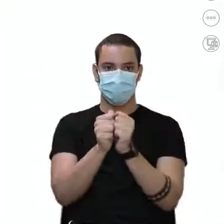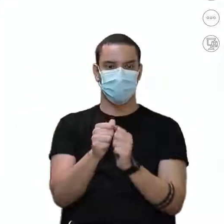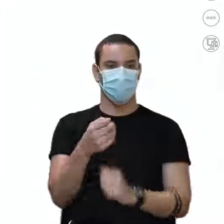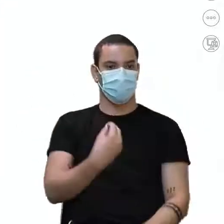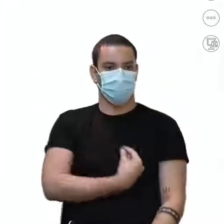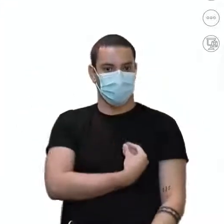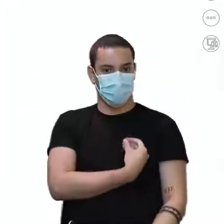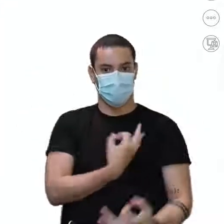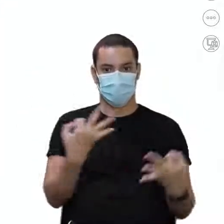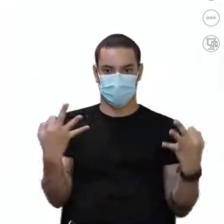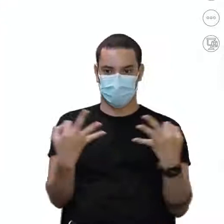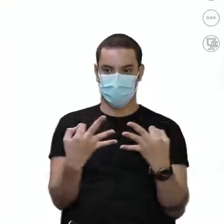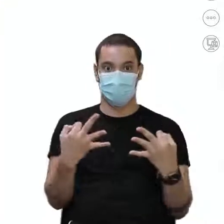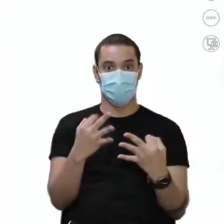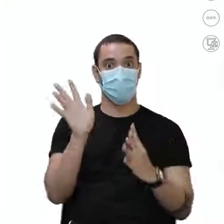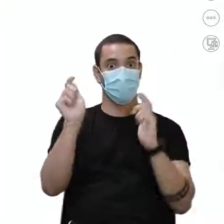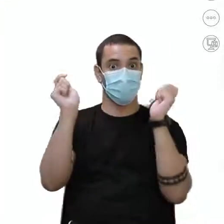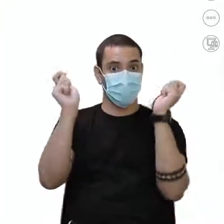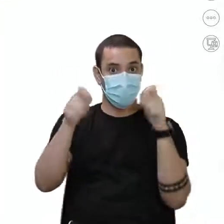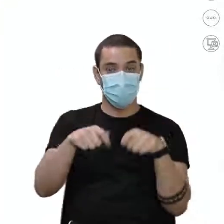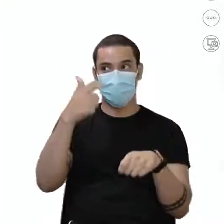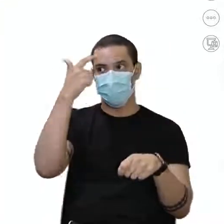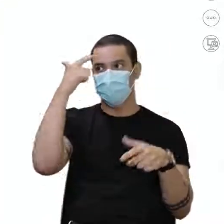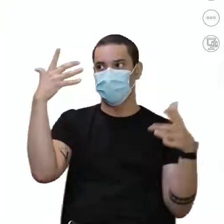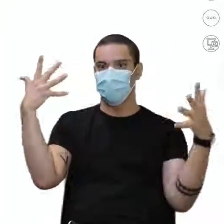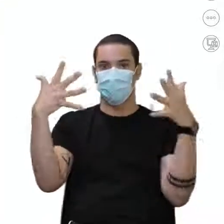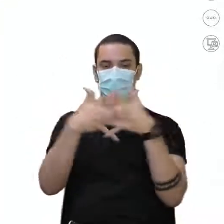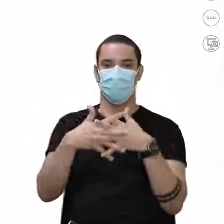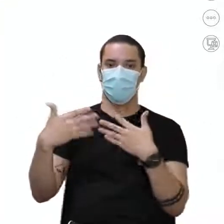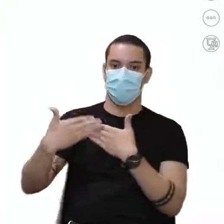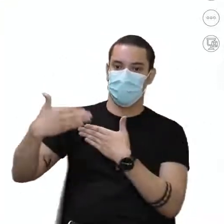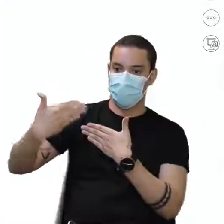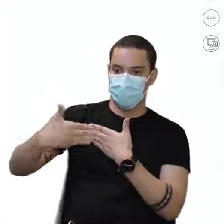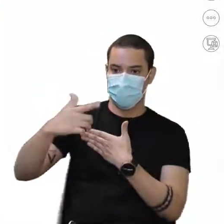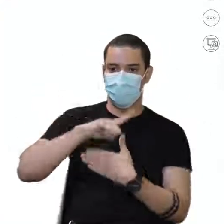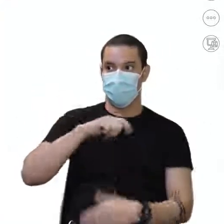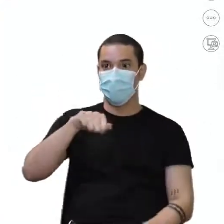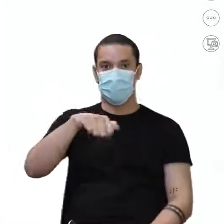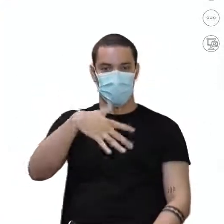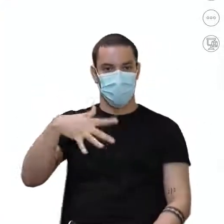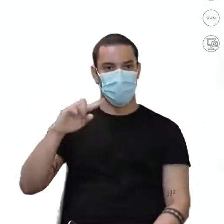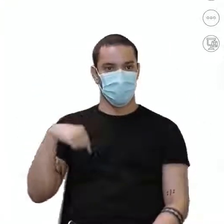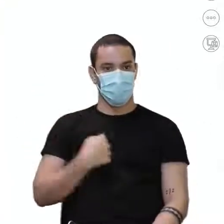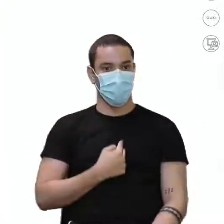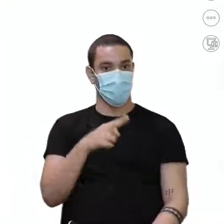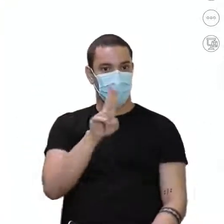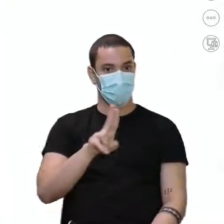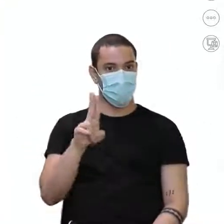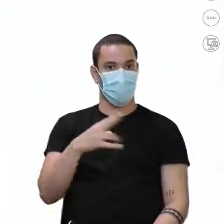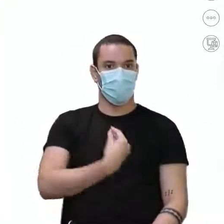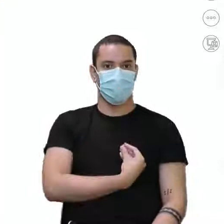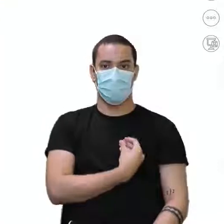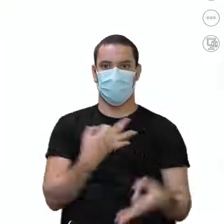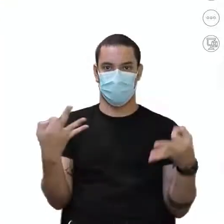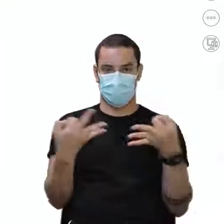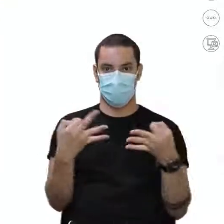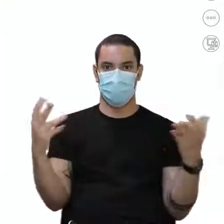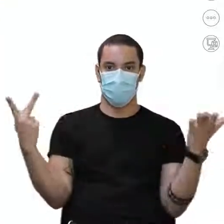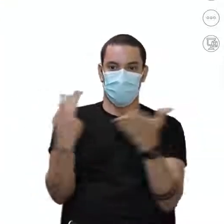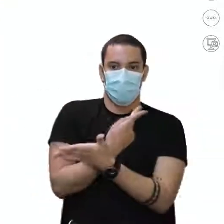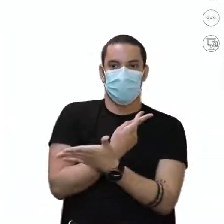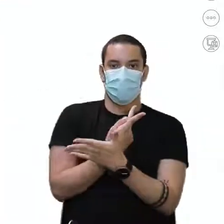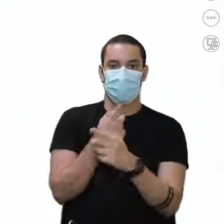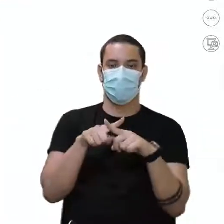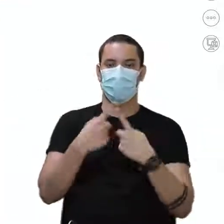perfeito. Pode ficar um pouco confuso. Mais pra frente a gente vai ter situações que vamos usar o presente perfeito. Na questão,